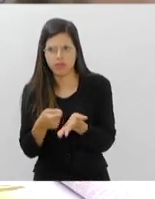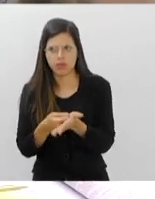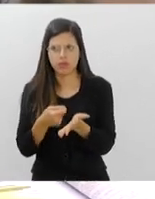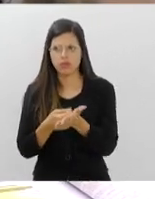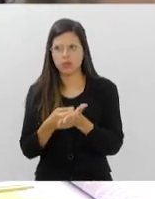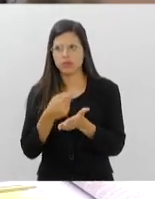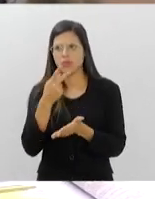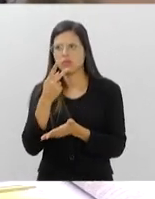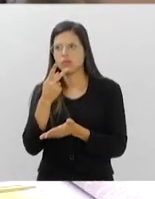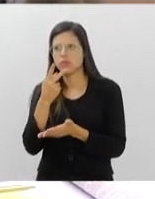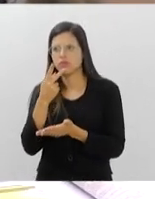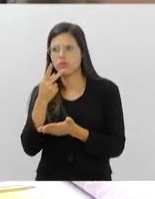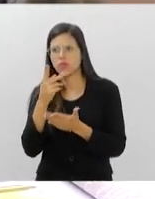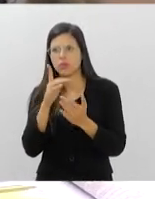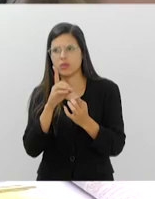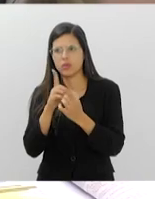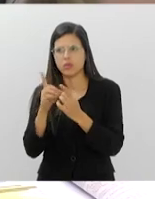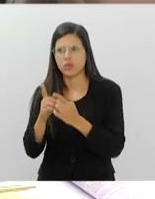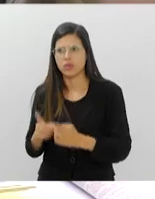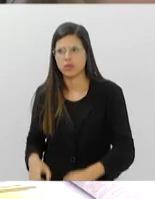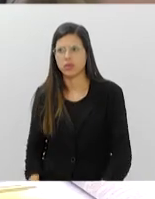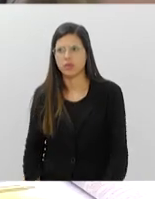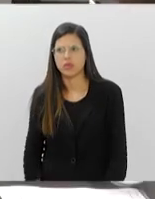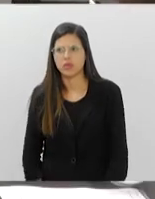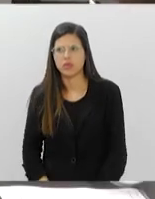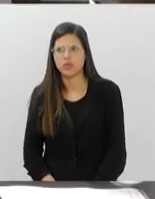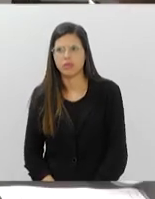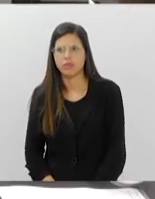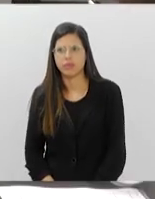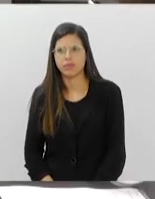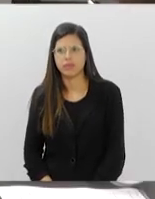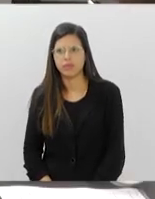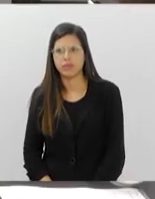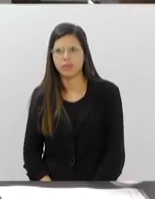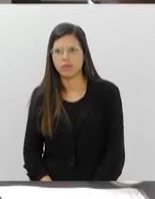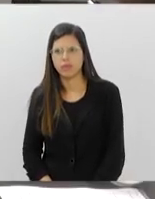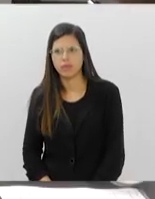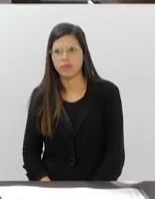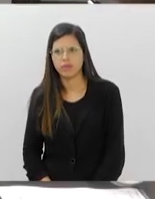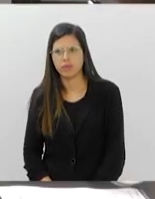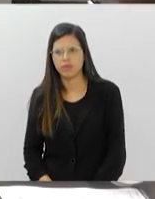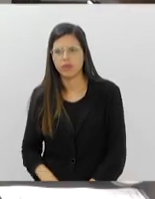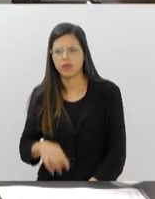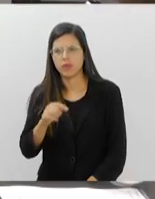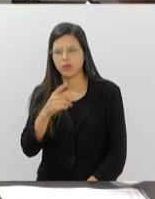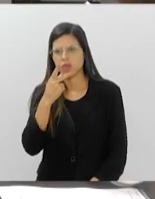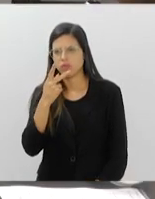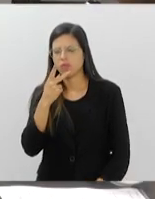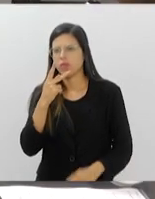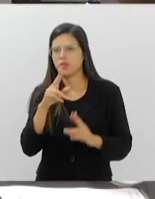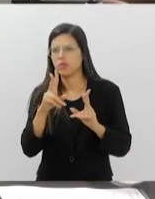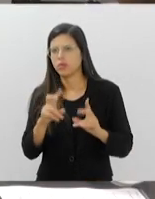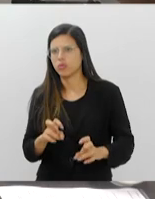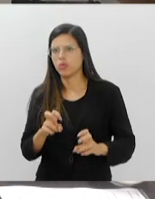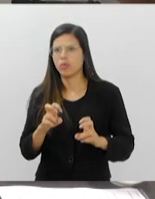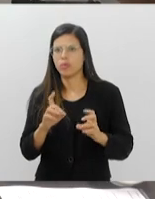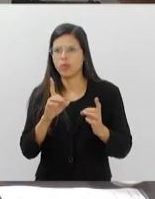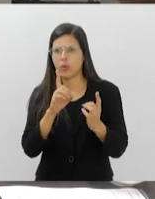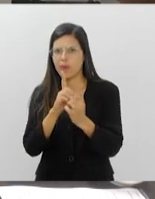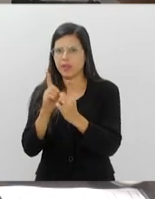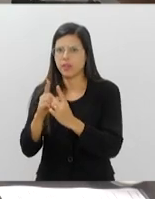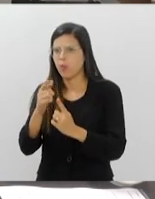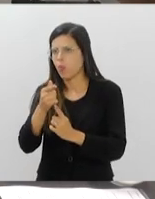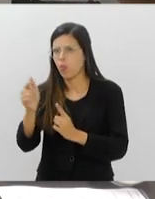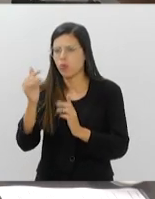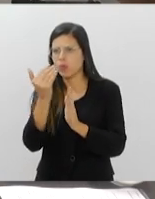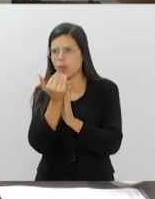exame preciso. Ainda tem uma outra coisa, né? AD2. Esse dispõe sobre a realização de um exame. O outro é um programa.